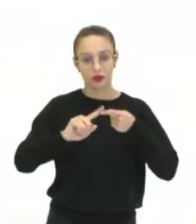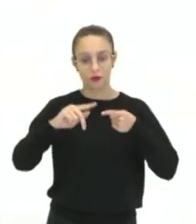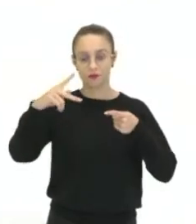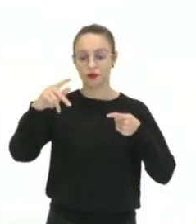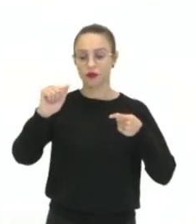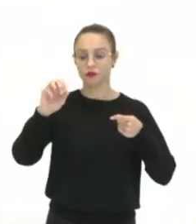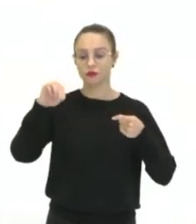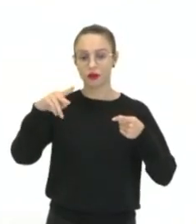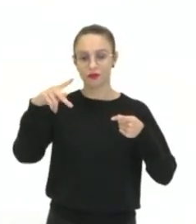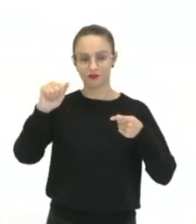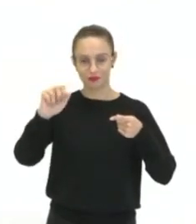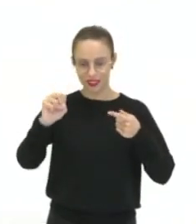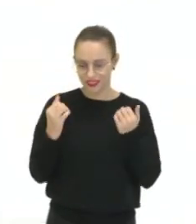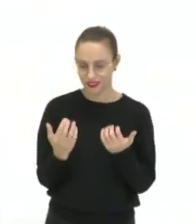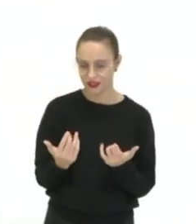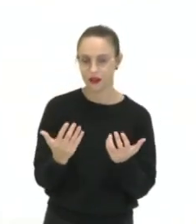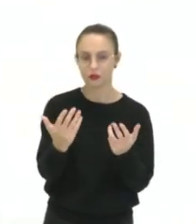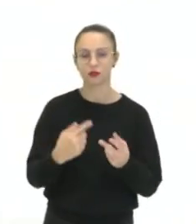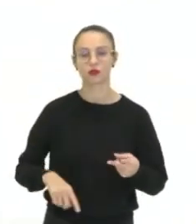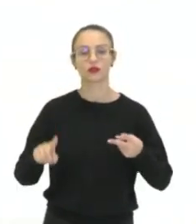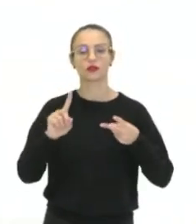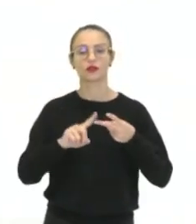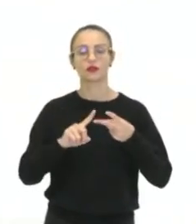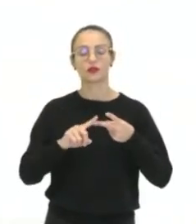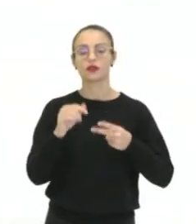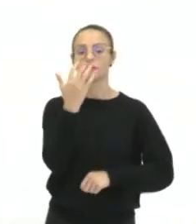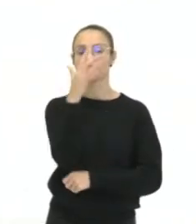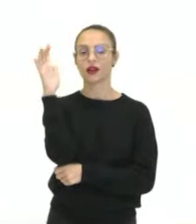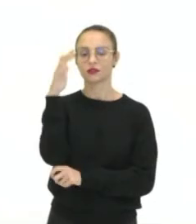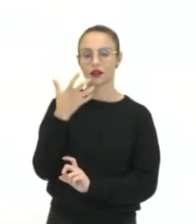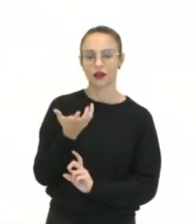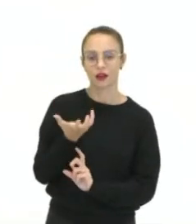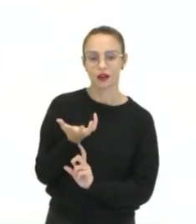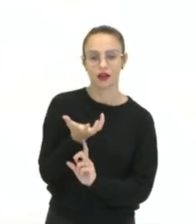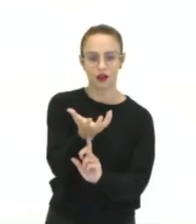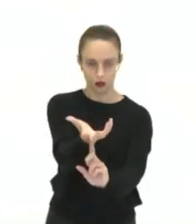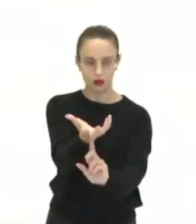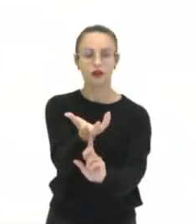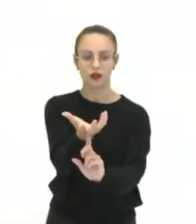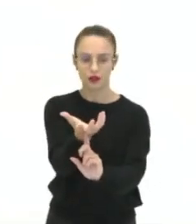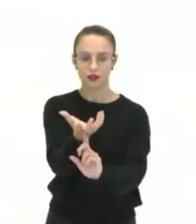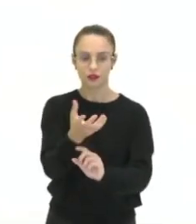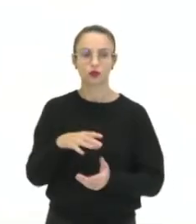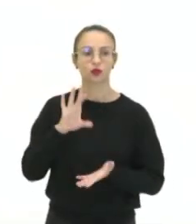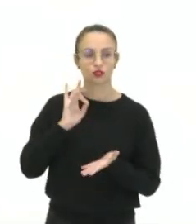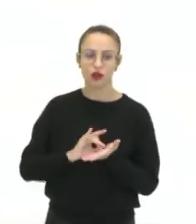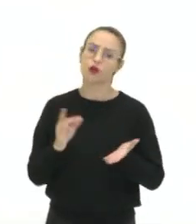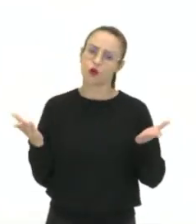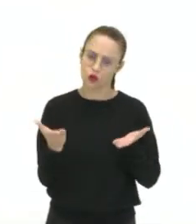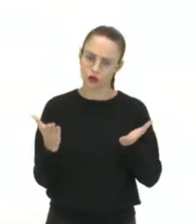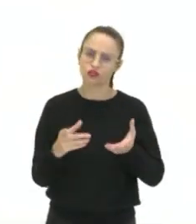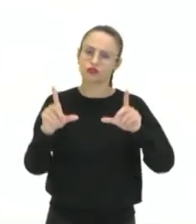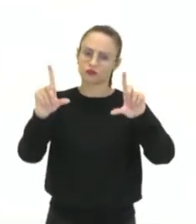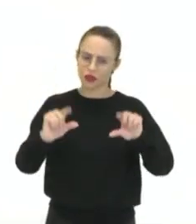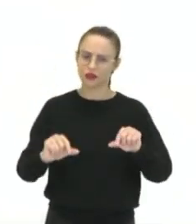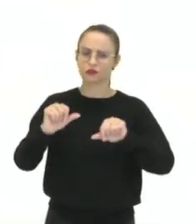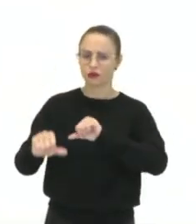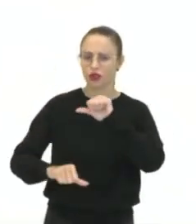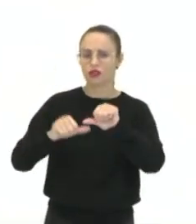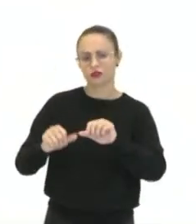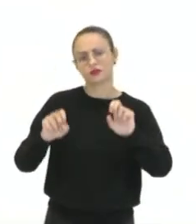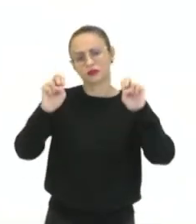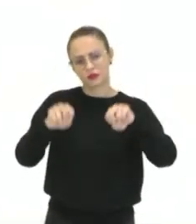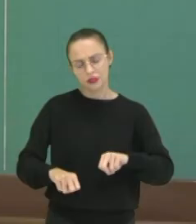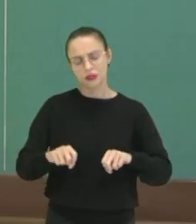ou campos e a mata de araucária, se a gente considerar a vegetação original. Claro que hoje está bastante alterado,